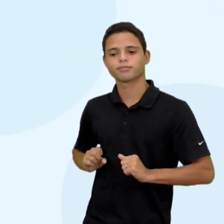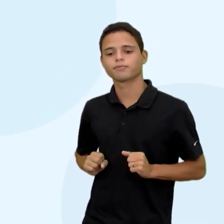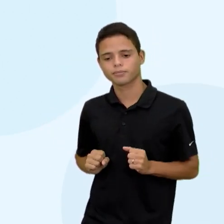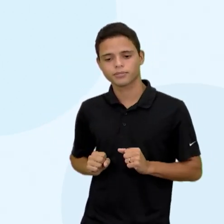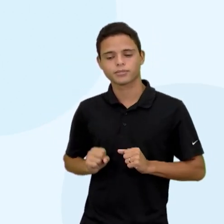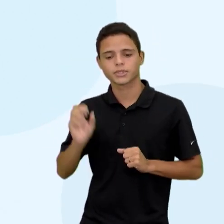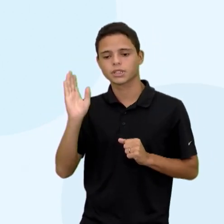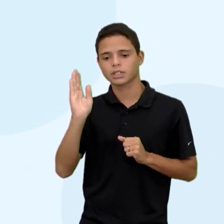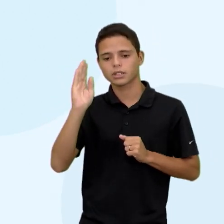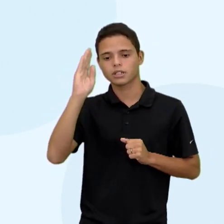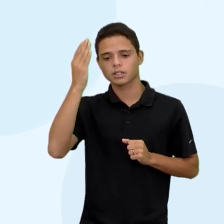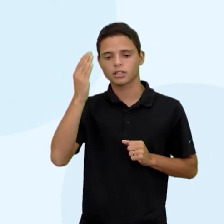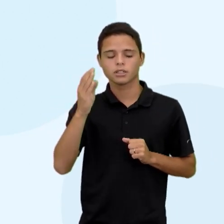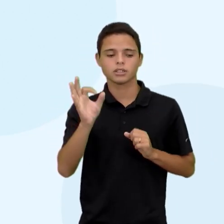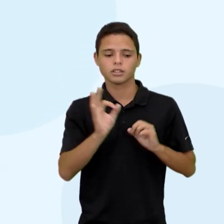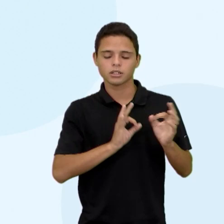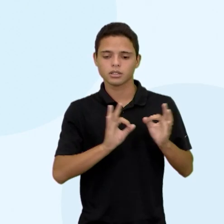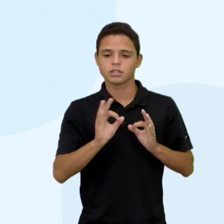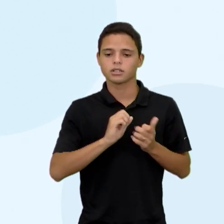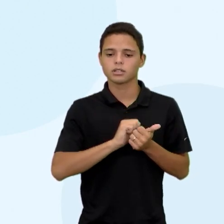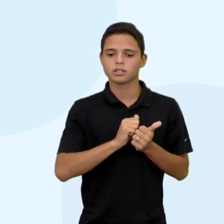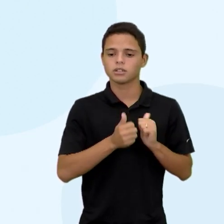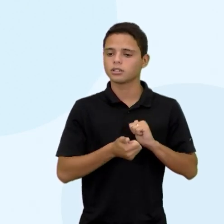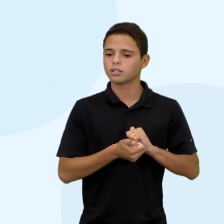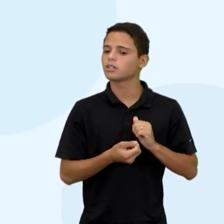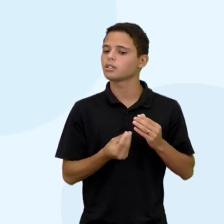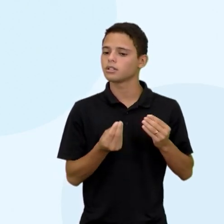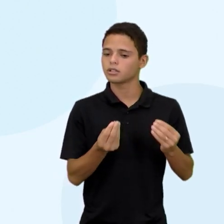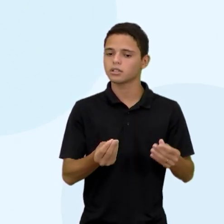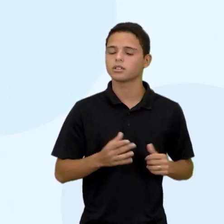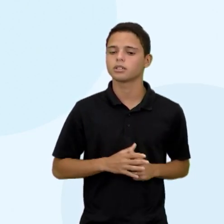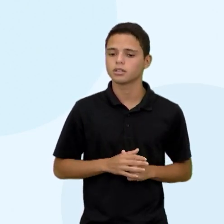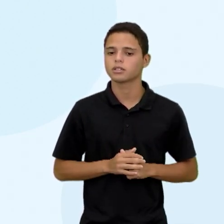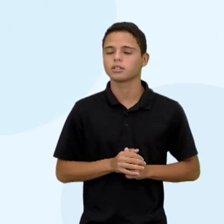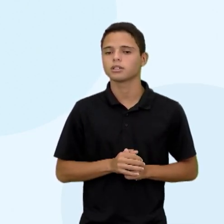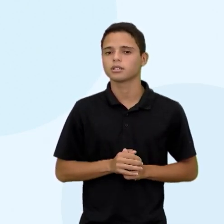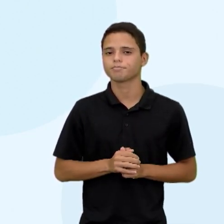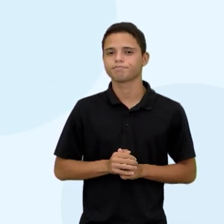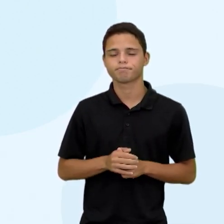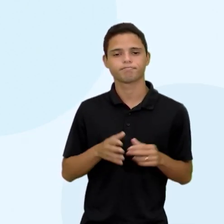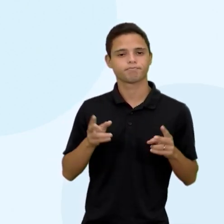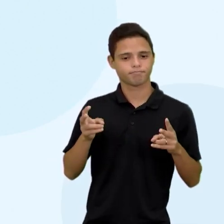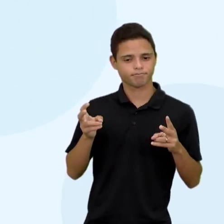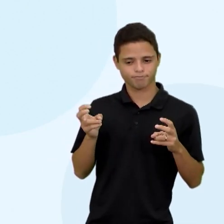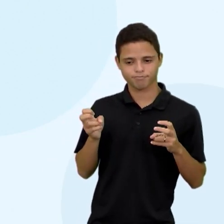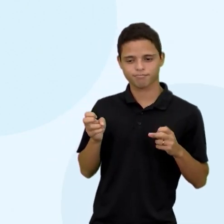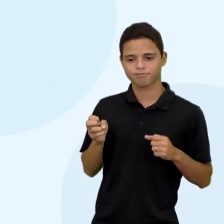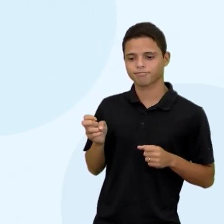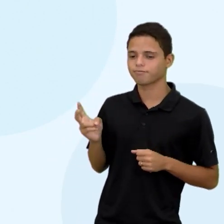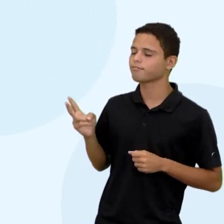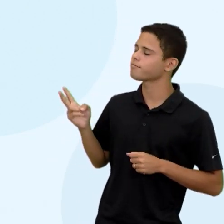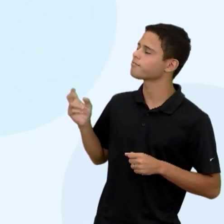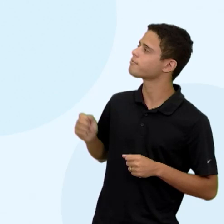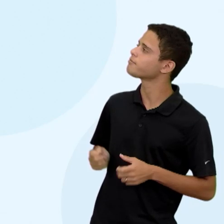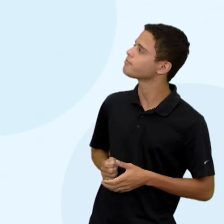caderno amadeirado que eu coloquei para ele. Vocês estão vendo? Então, ele consegue colocar